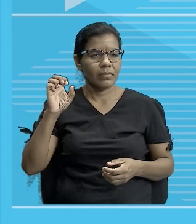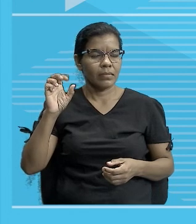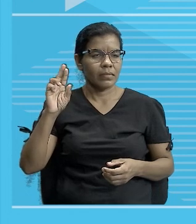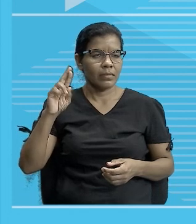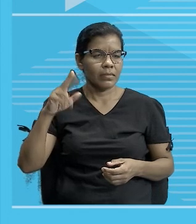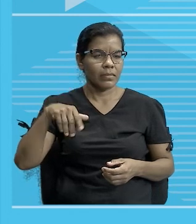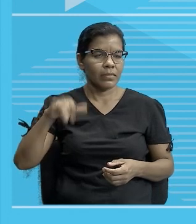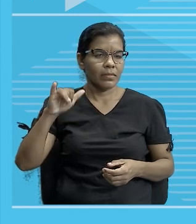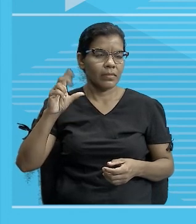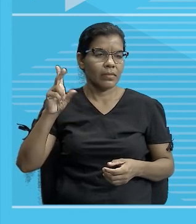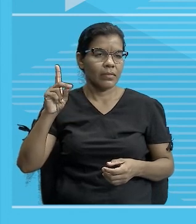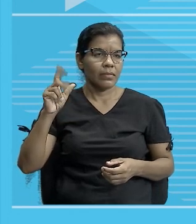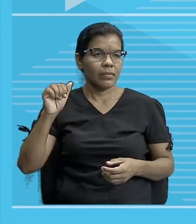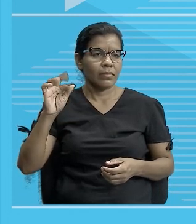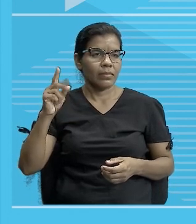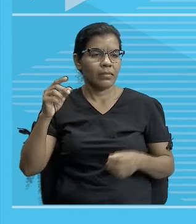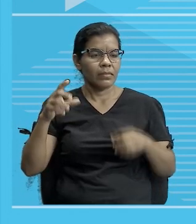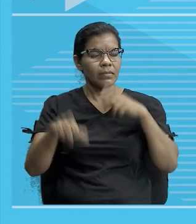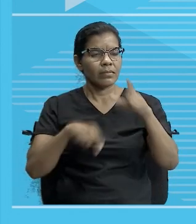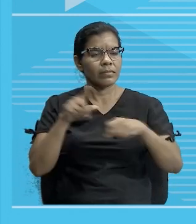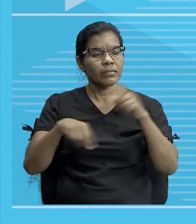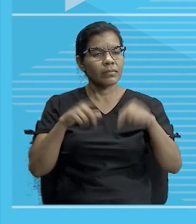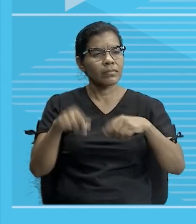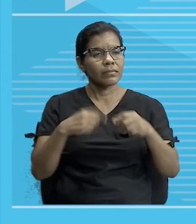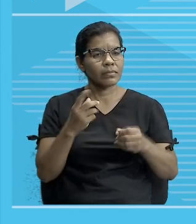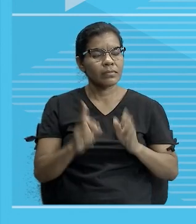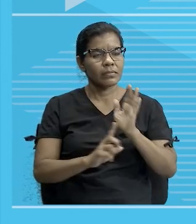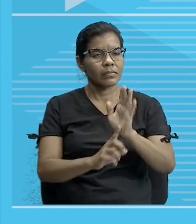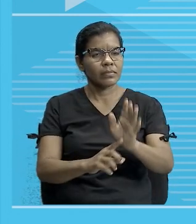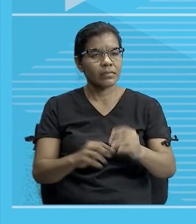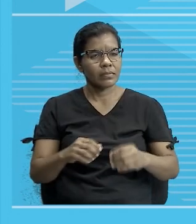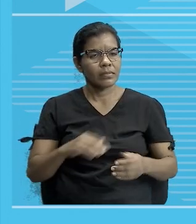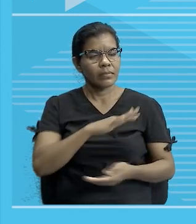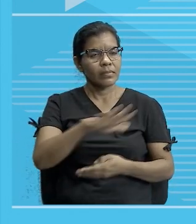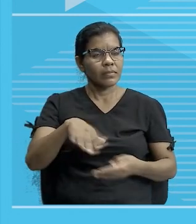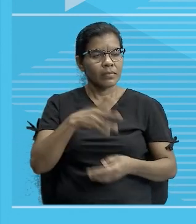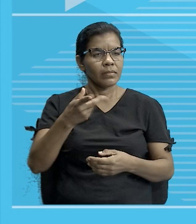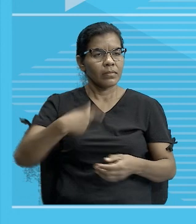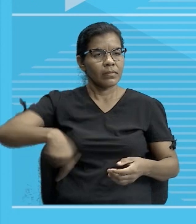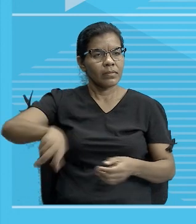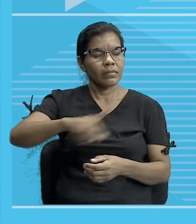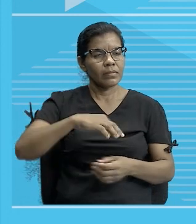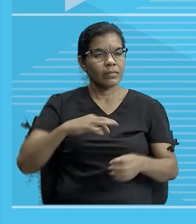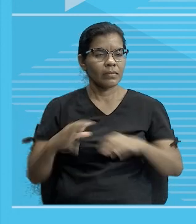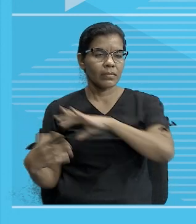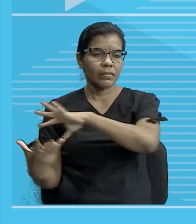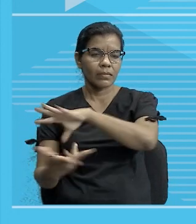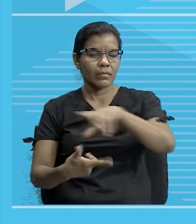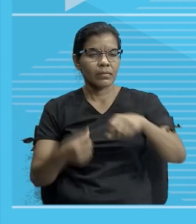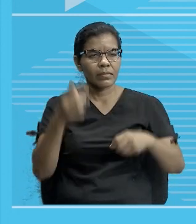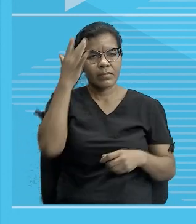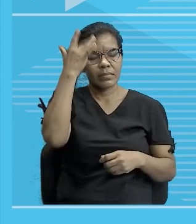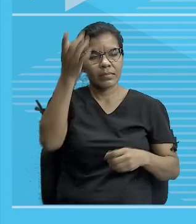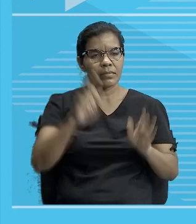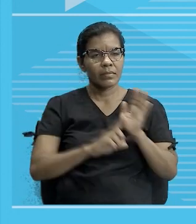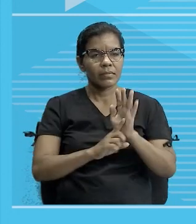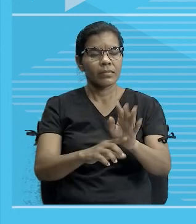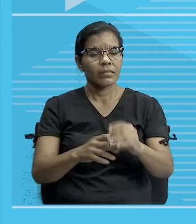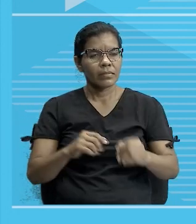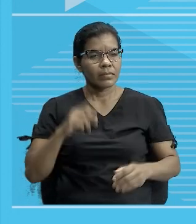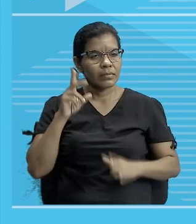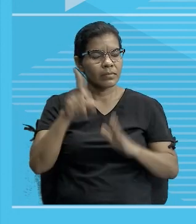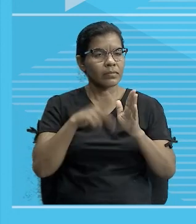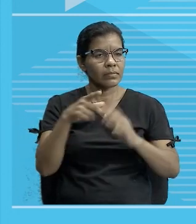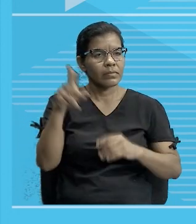Assinale a alternativa que indica o movimento que tornou mundialmente conhecido os ideais representativos dos